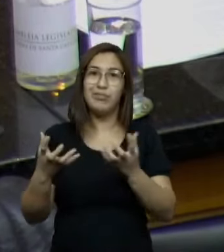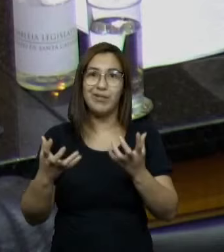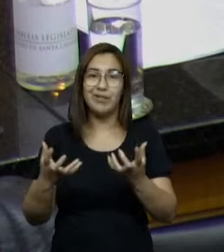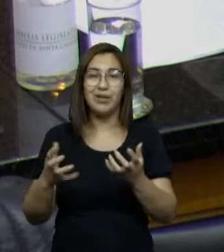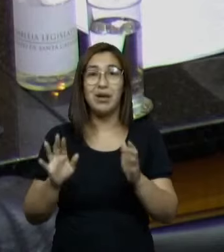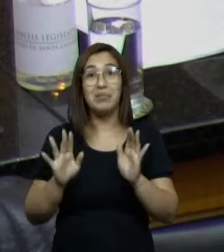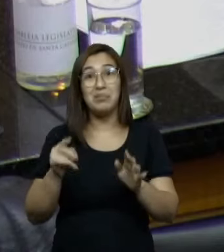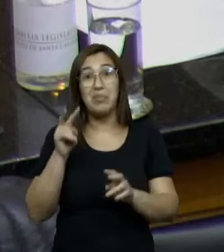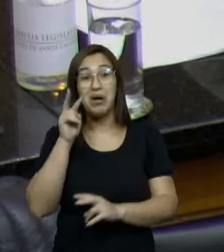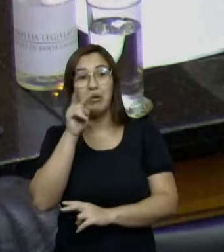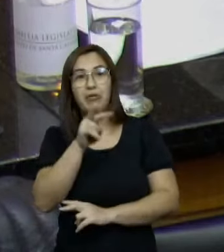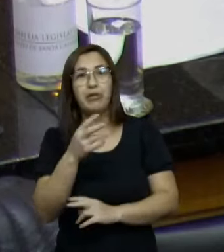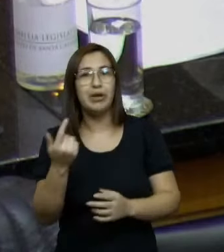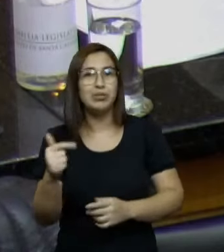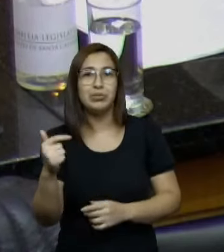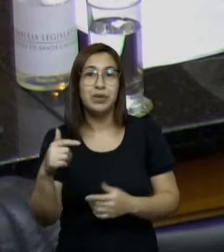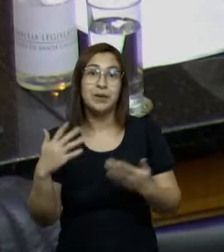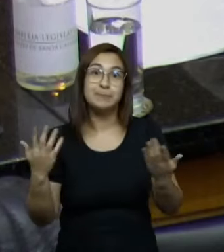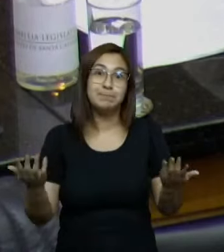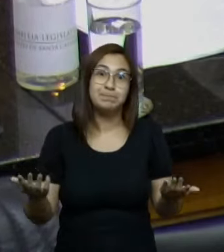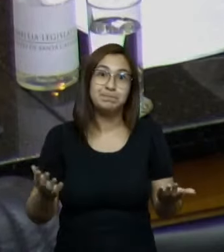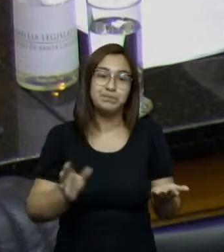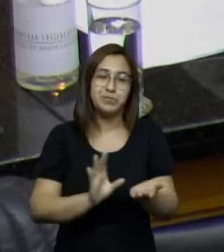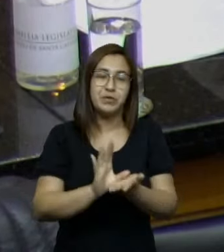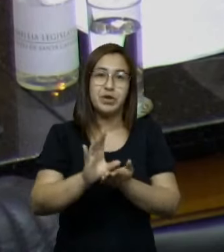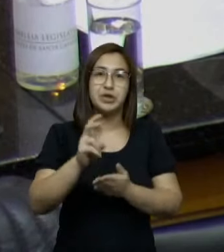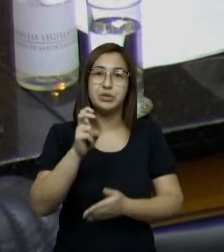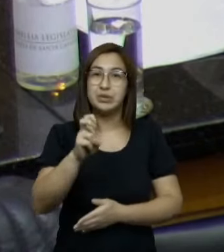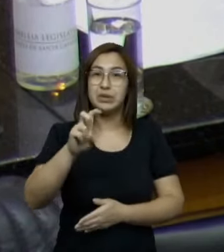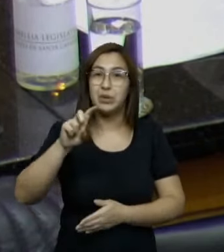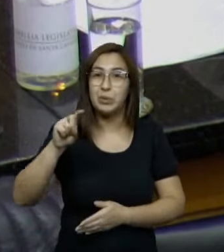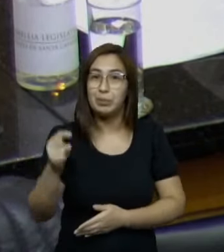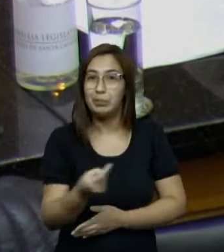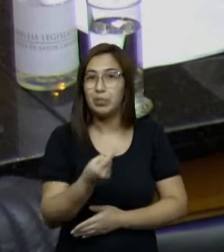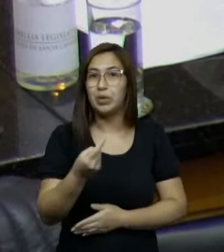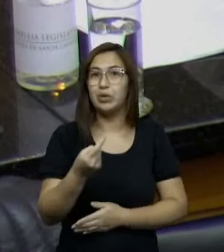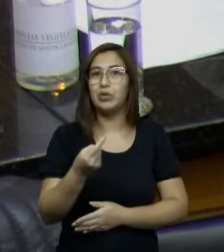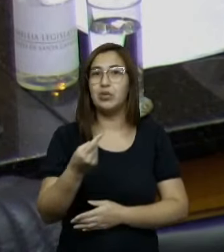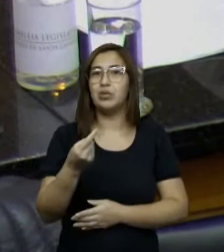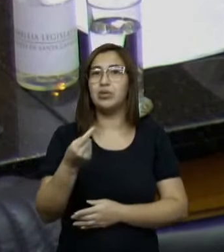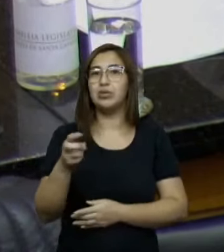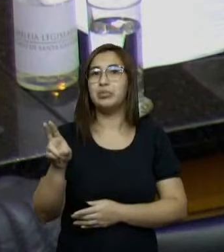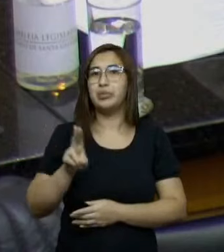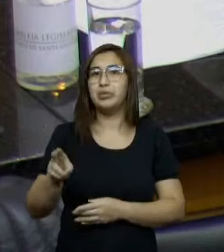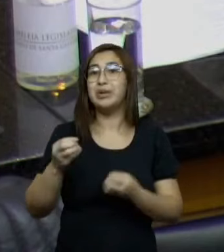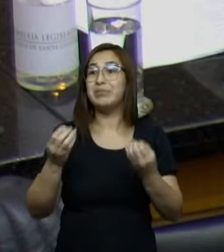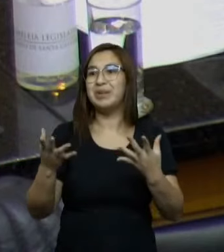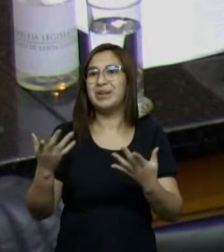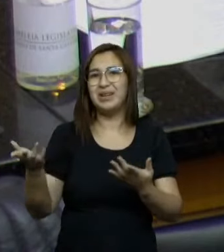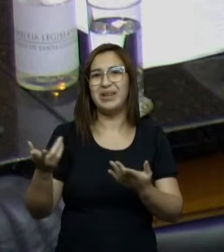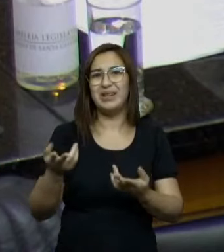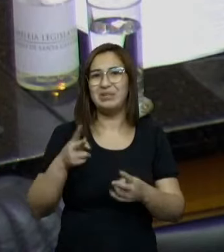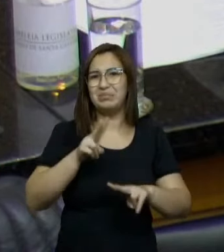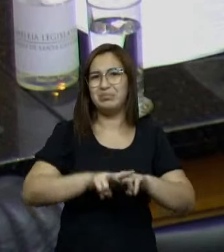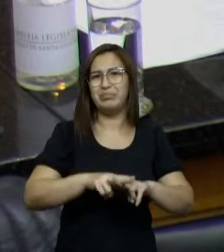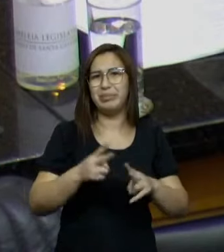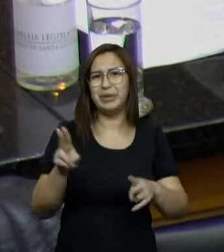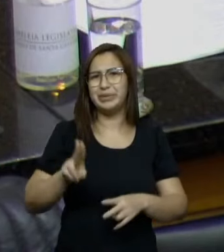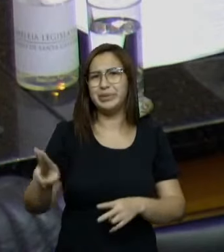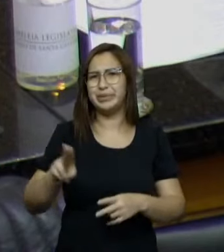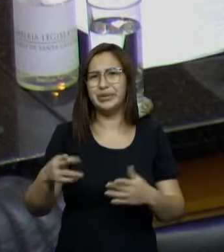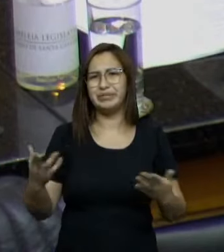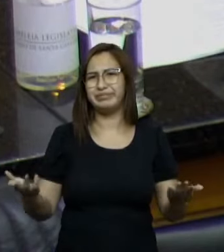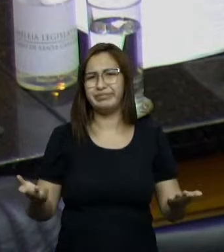visto. Né? Infelizmente, investiu 5 milhões para carregar vagabundo com luxo. É isso,